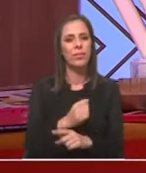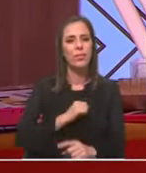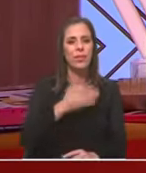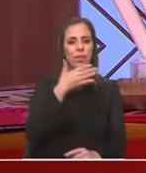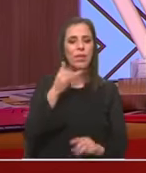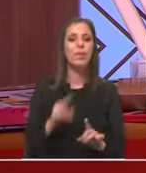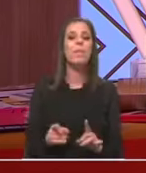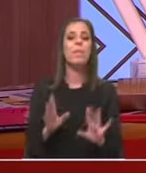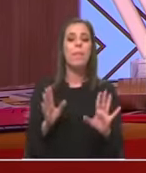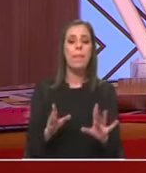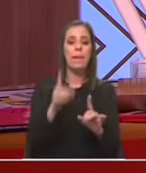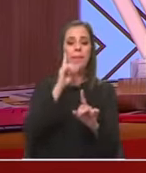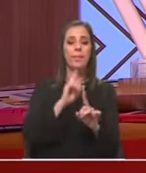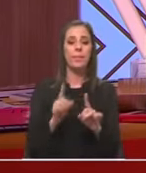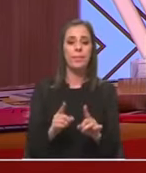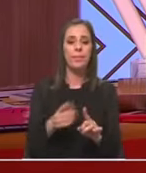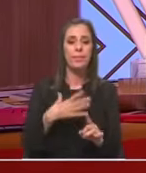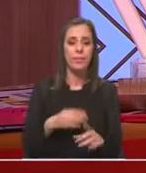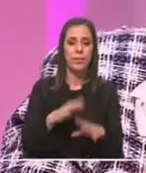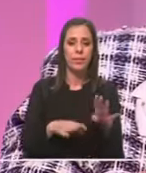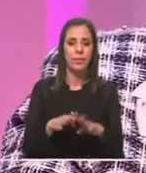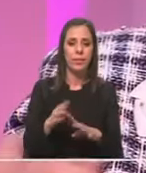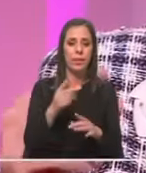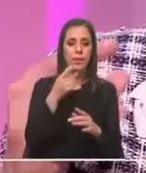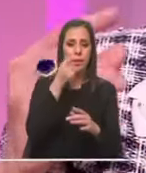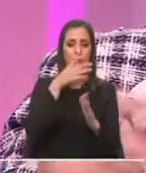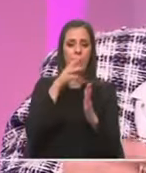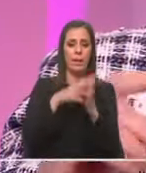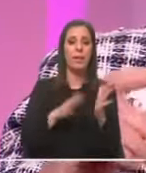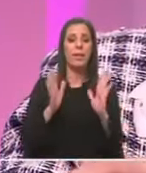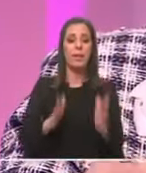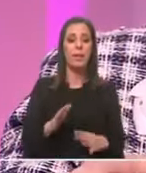muito mas esta rapariga que me quis fazer a biografia ó Paulinha tens que fazer